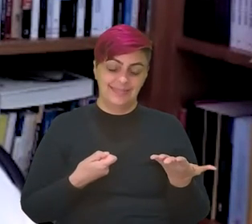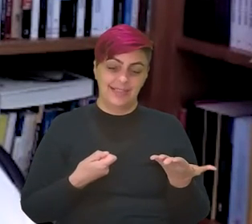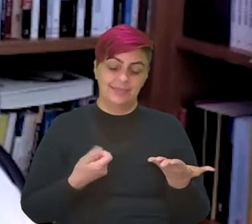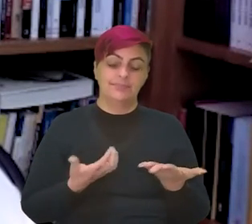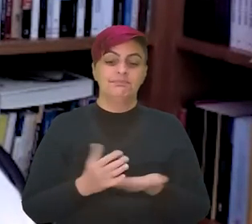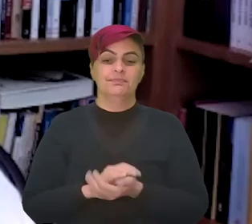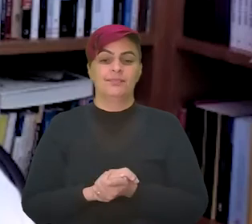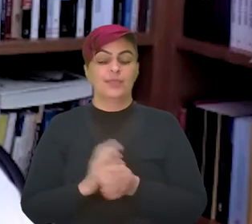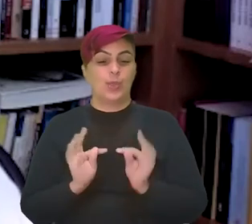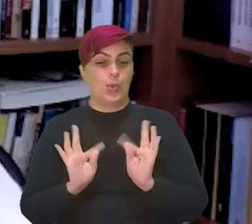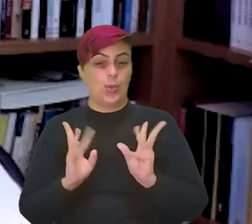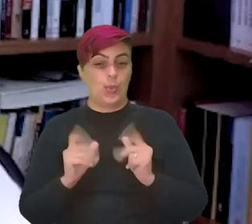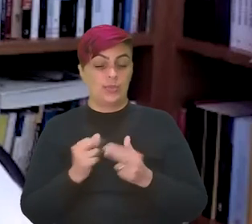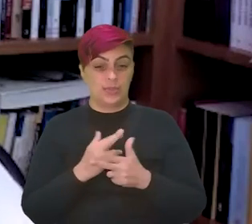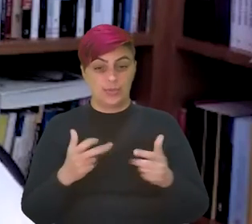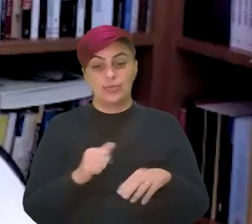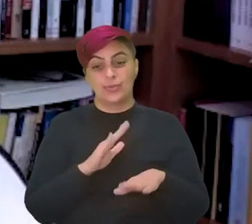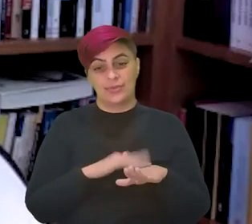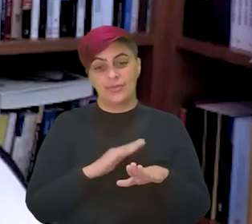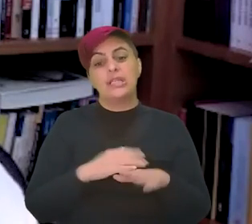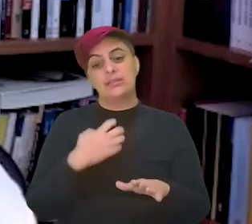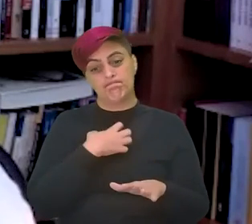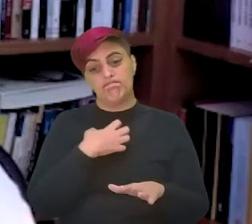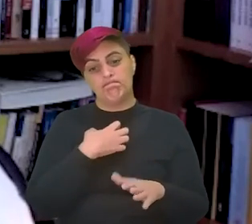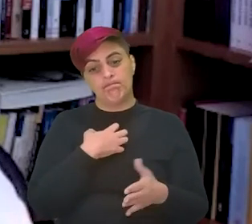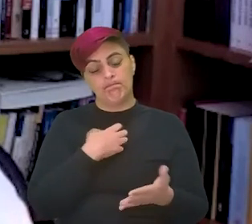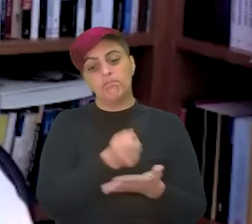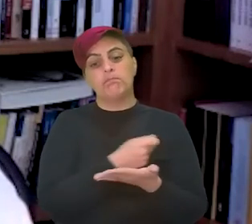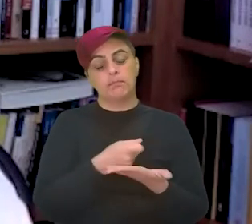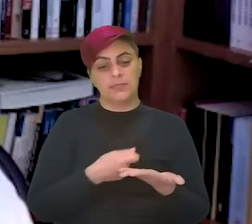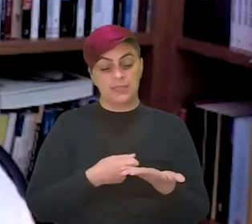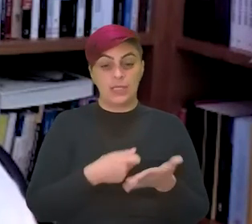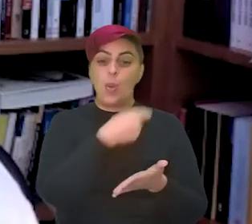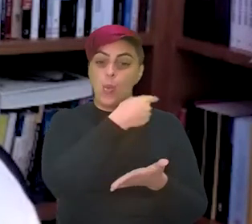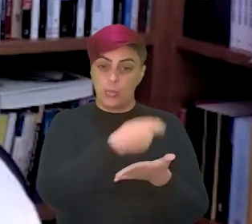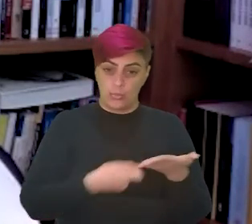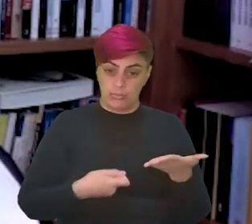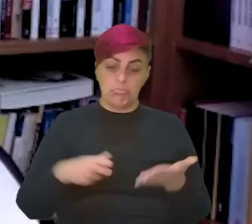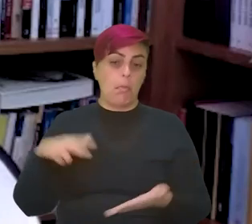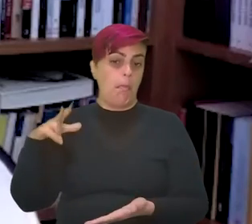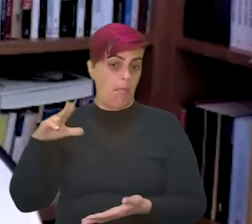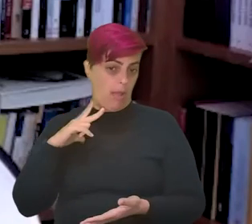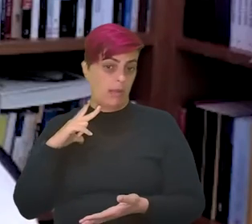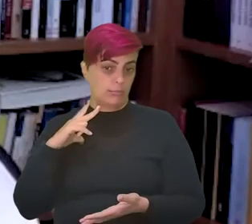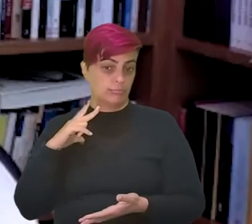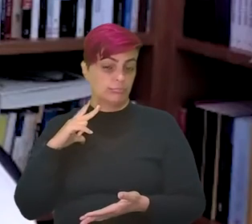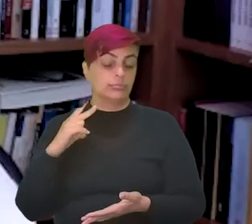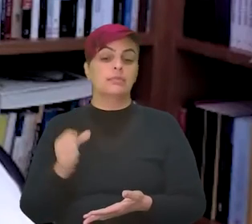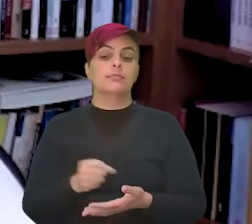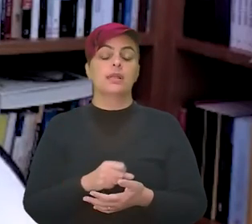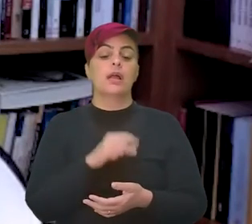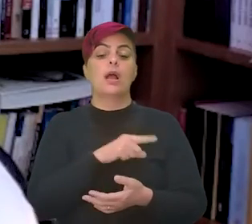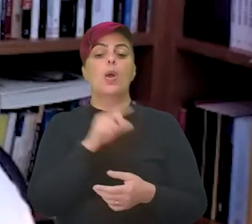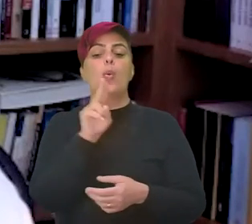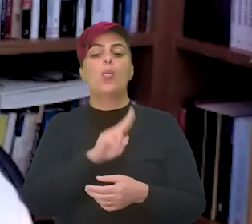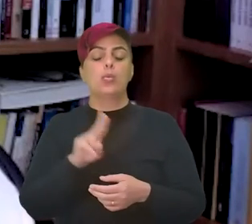a um analista, né, tudo o que fazia, tudo o que sentia, né? Era um texto para ele, né?